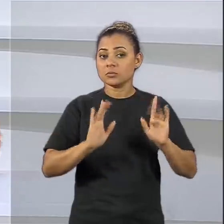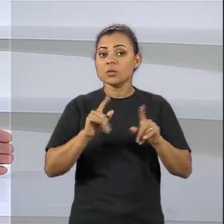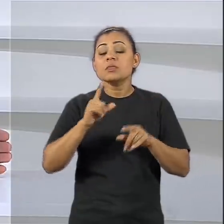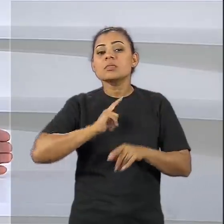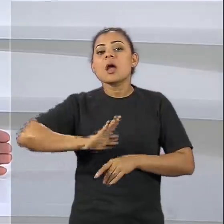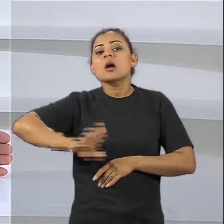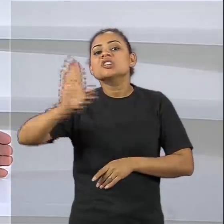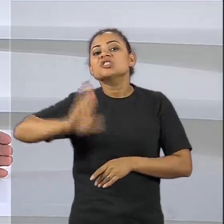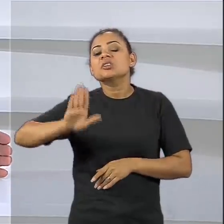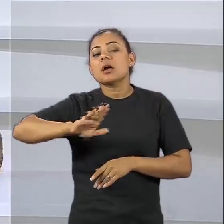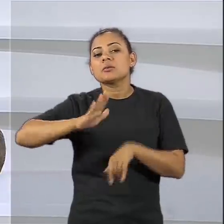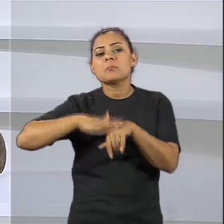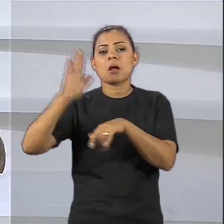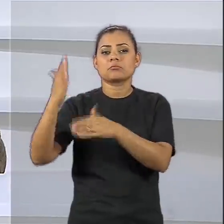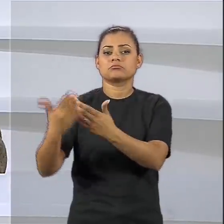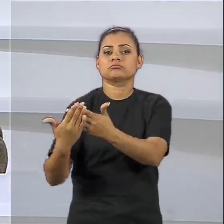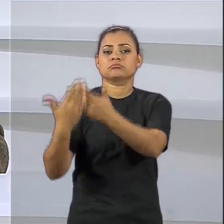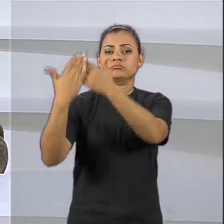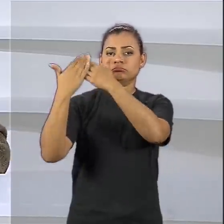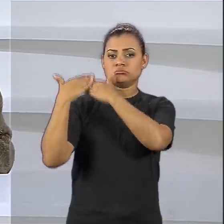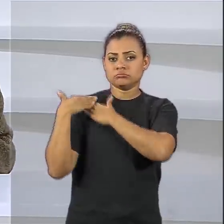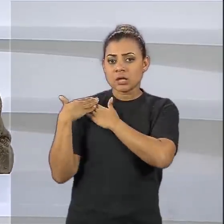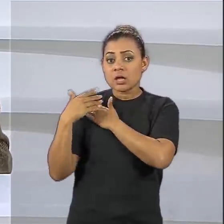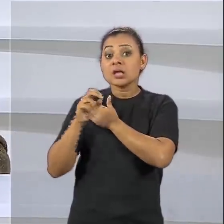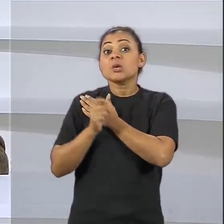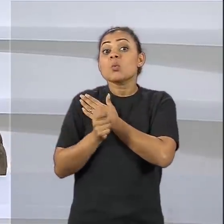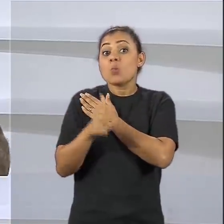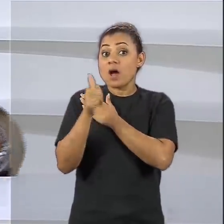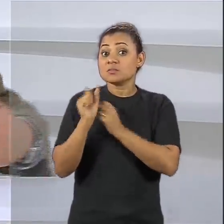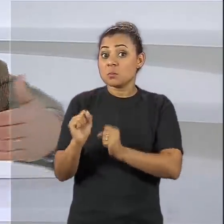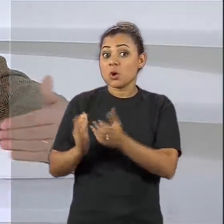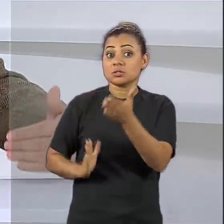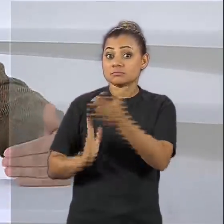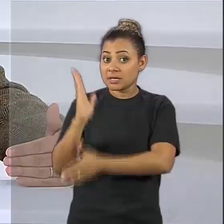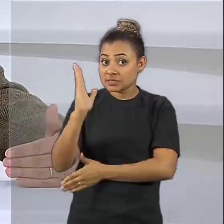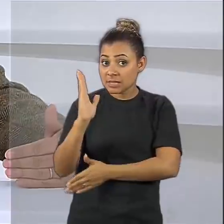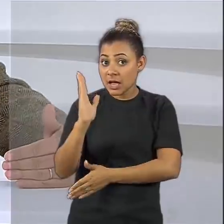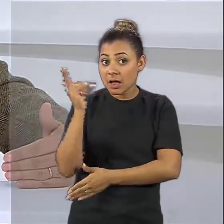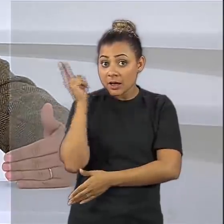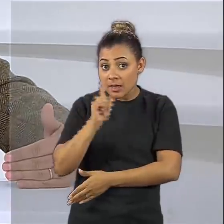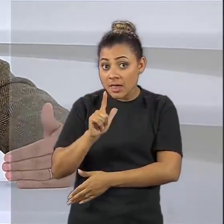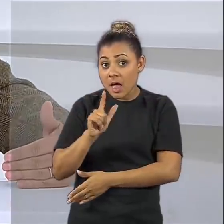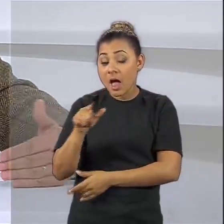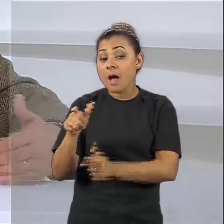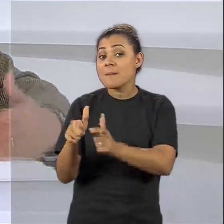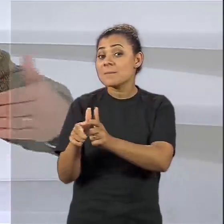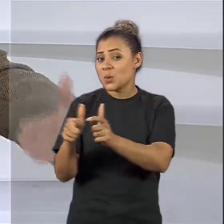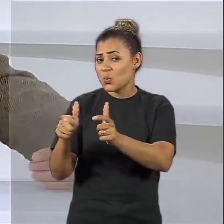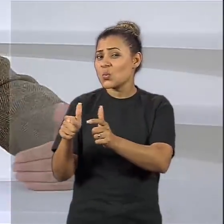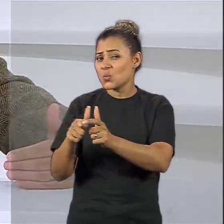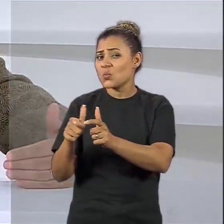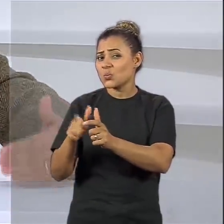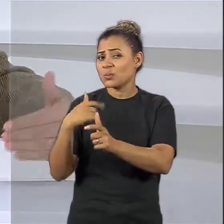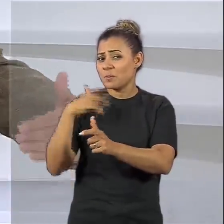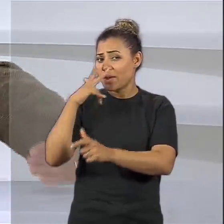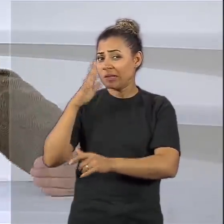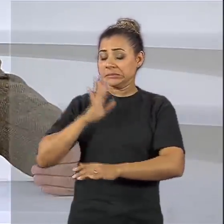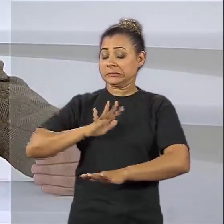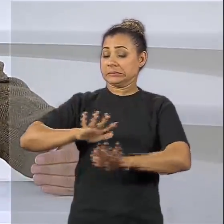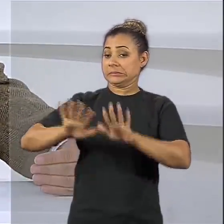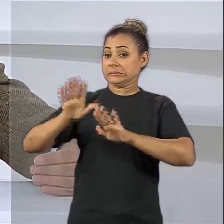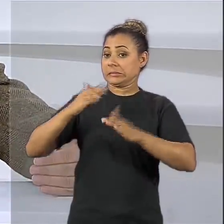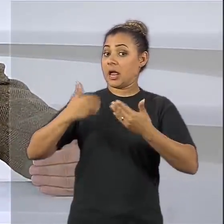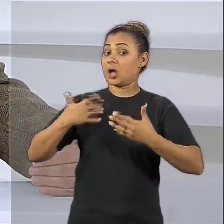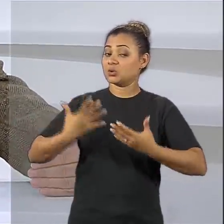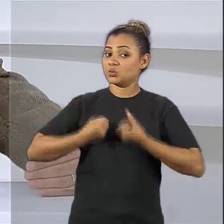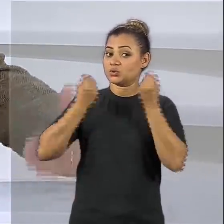mais responsáveis e que correm o risco de ganhar, eles estão muito assustados com qual é o ajuste do discurso que tem que